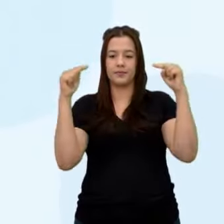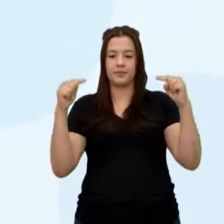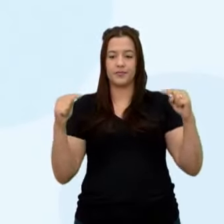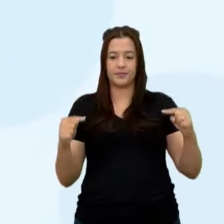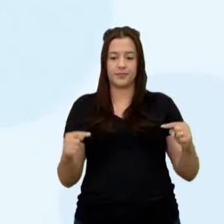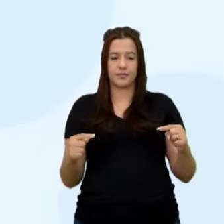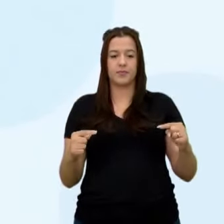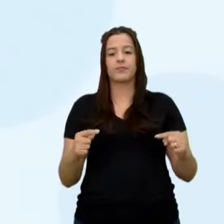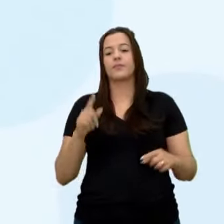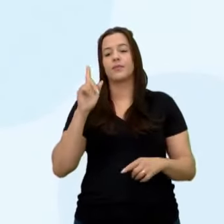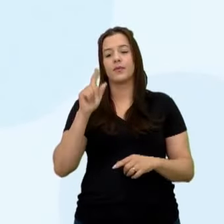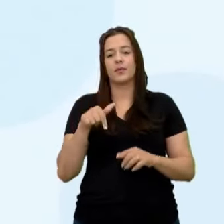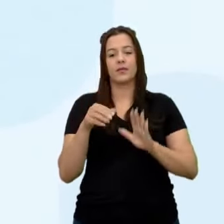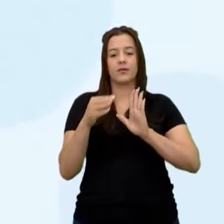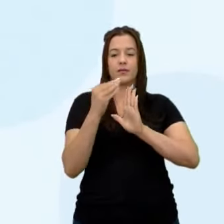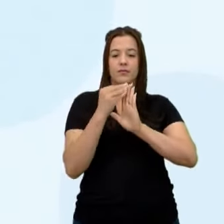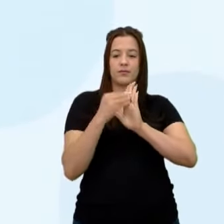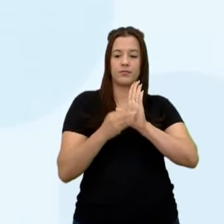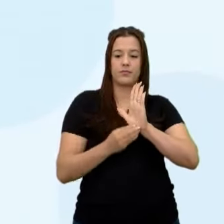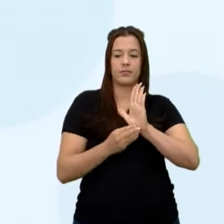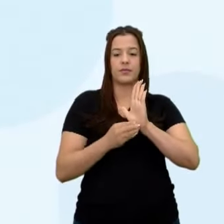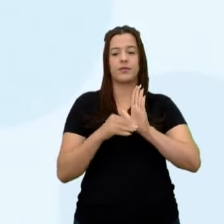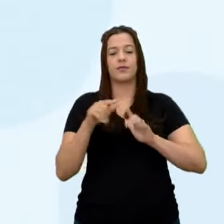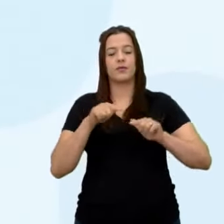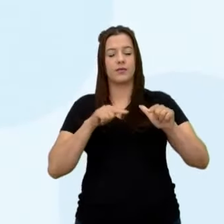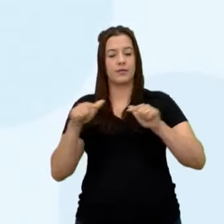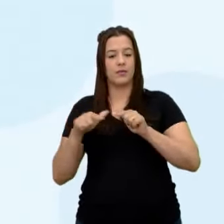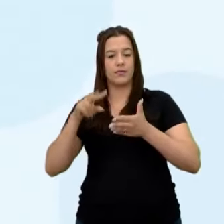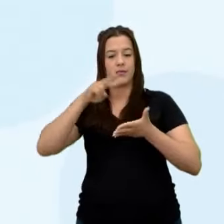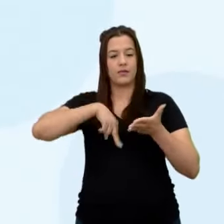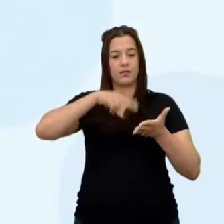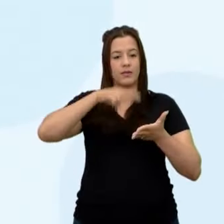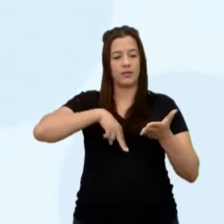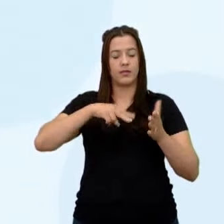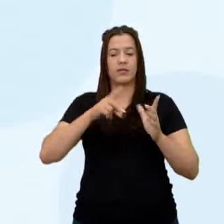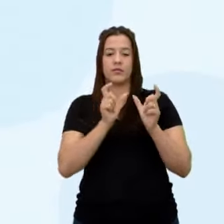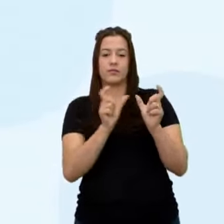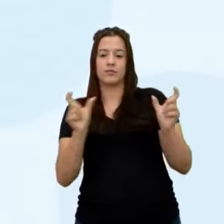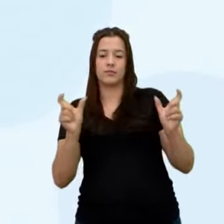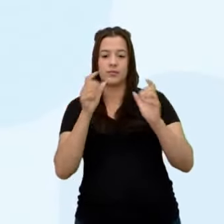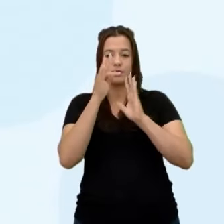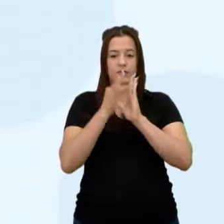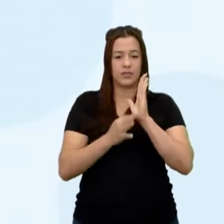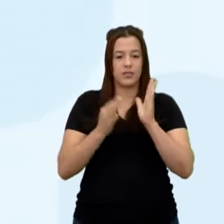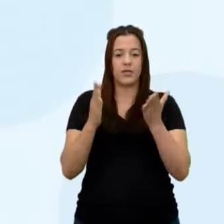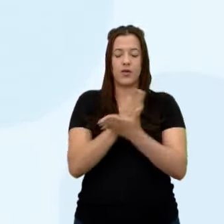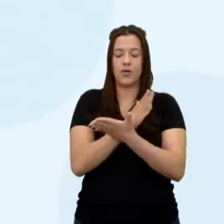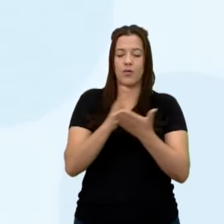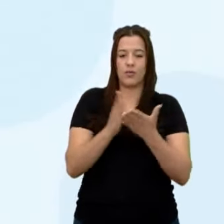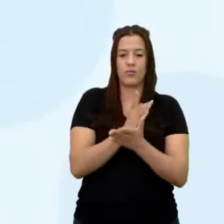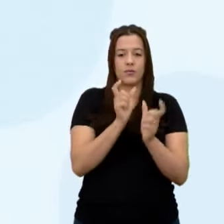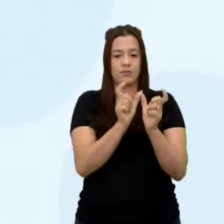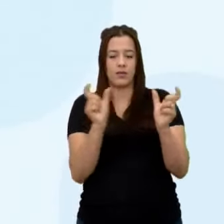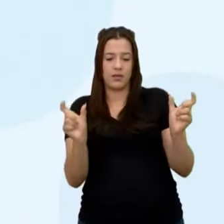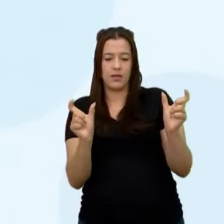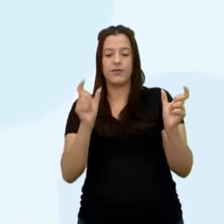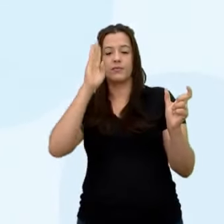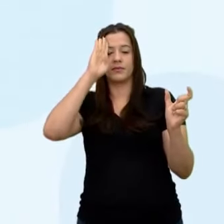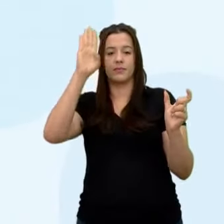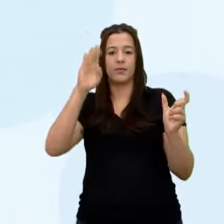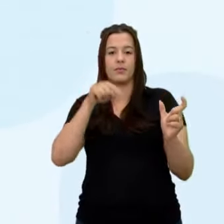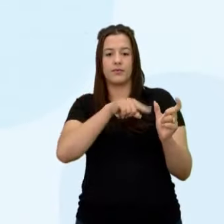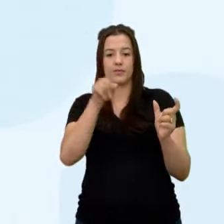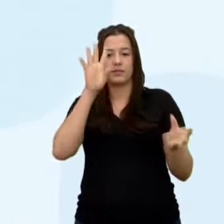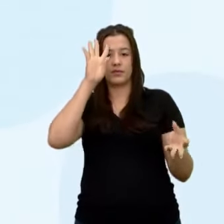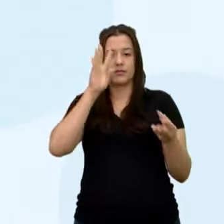um glossário. Normalmente a gente trabalha isso quando vai ler um texto, a gente coloca algumas palavras-chave ali para poder entender. Então, 1,